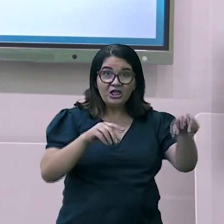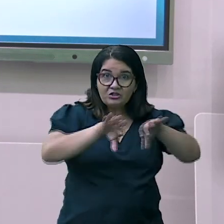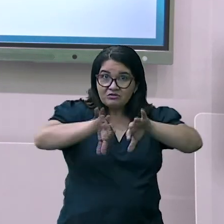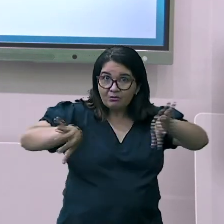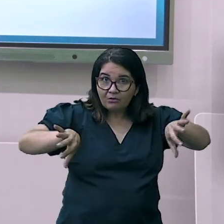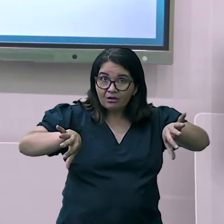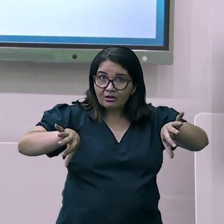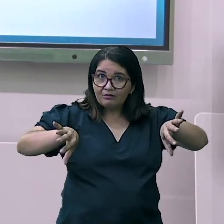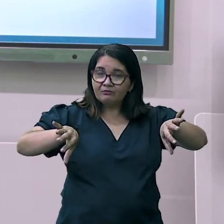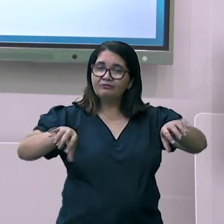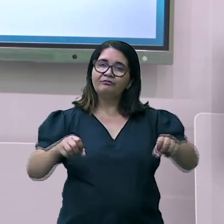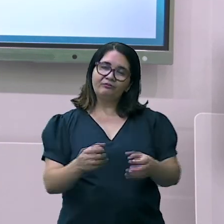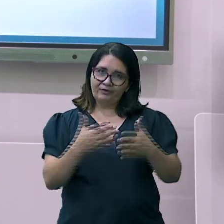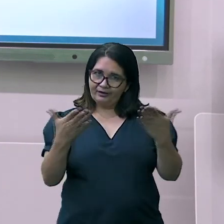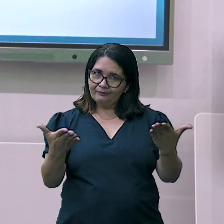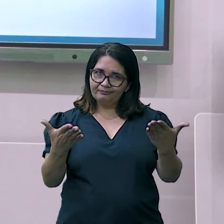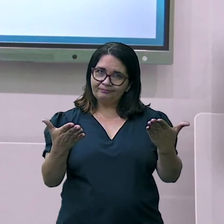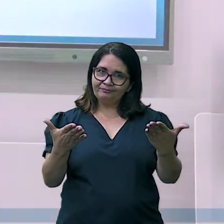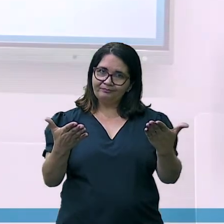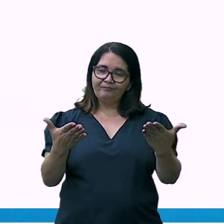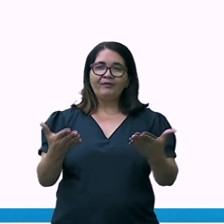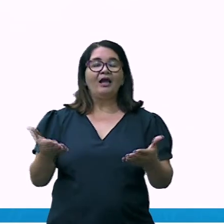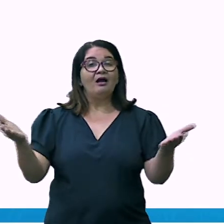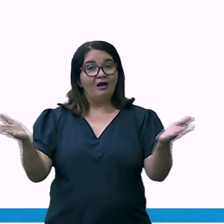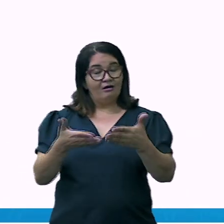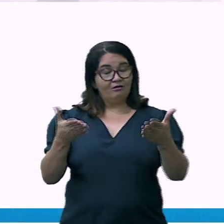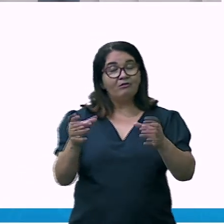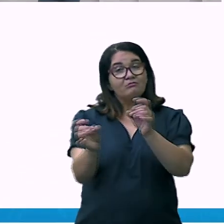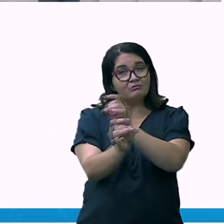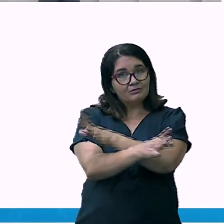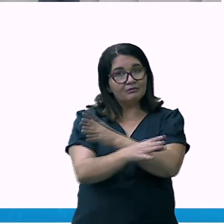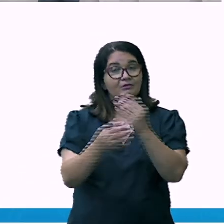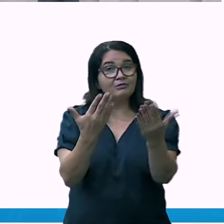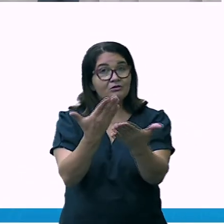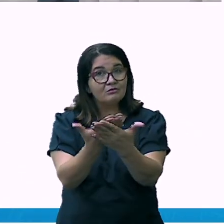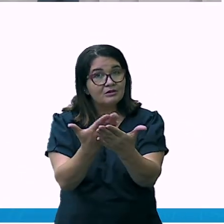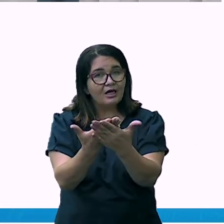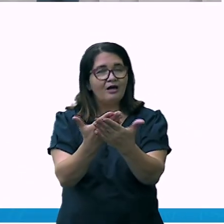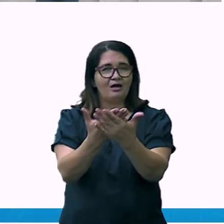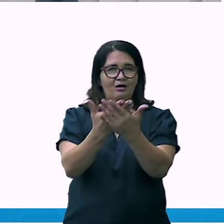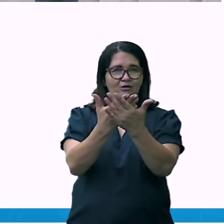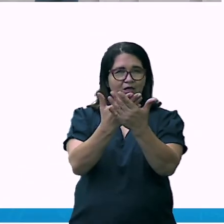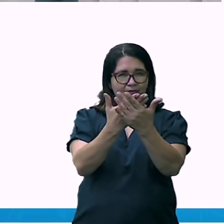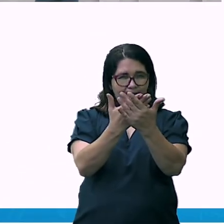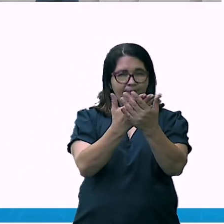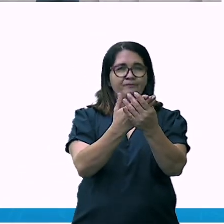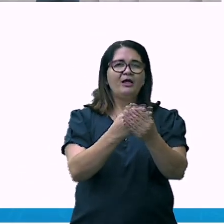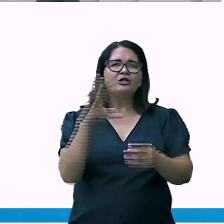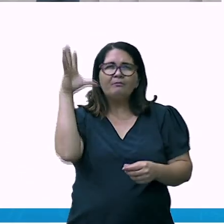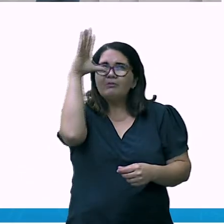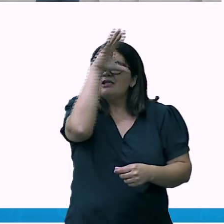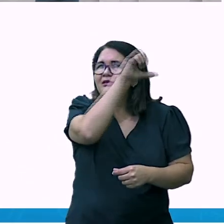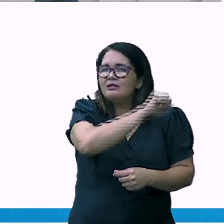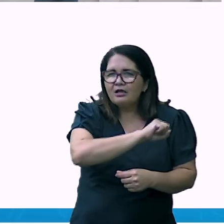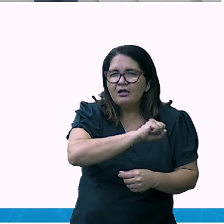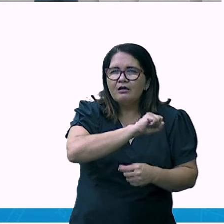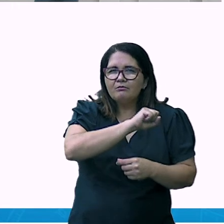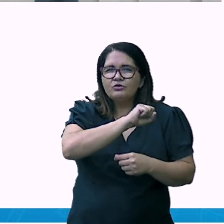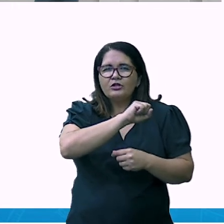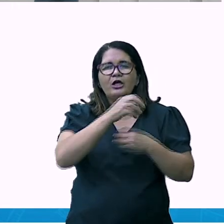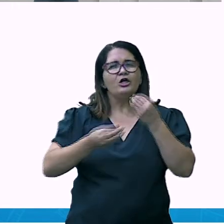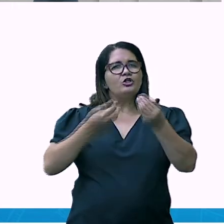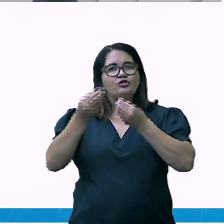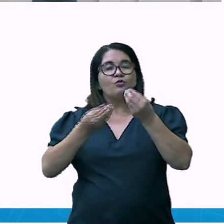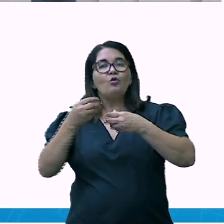que sim. Bom, agora vamos chegando ao fim da nossa aula, já vimos todo o nosso conteúdo, já